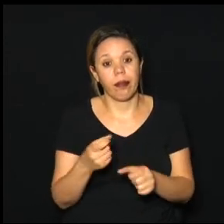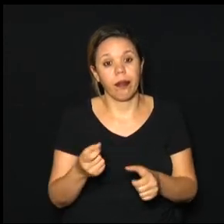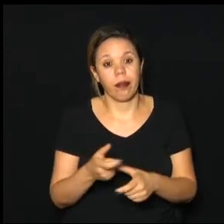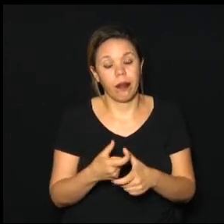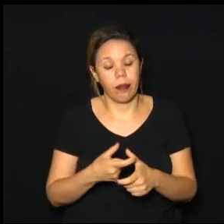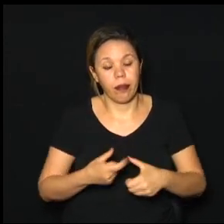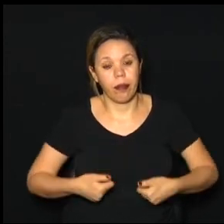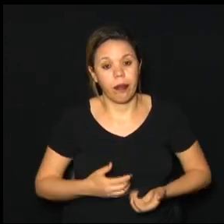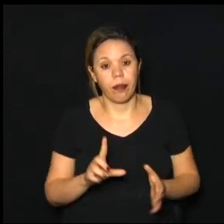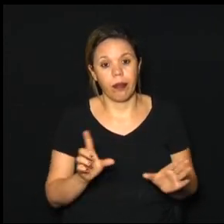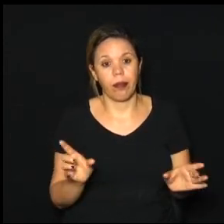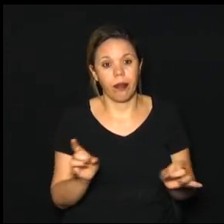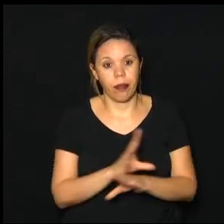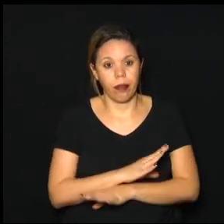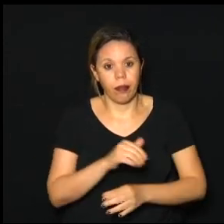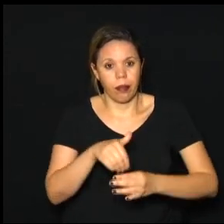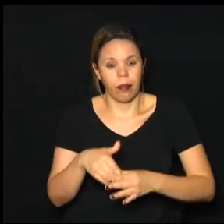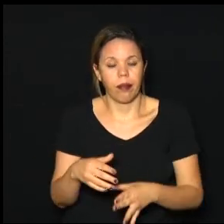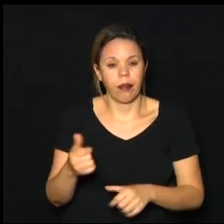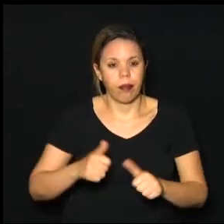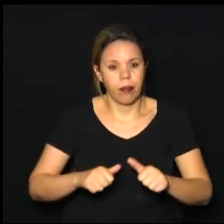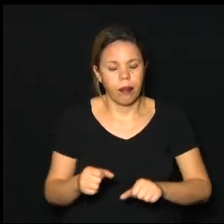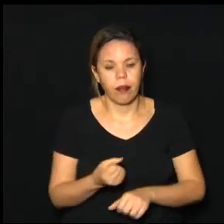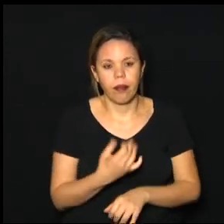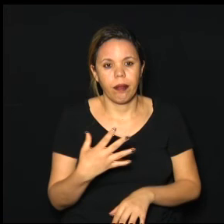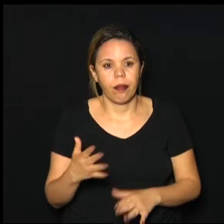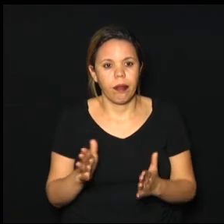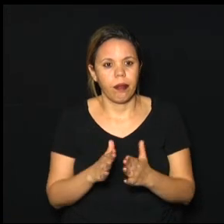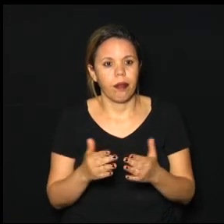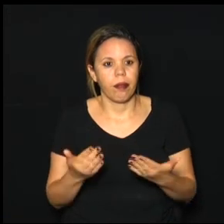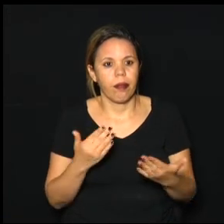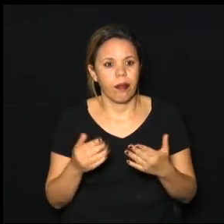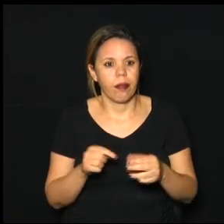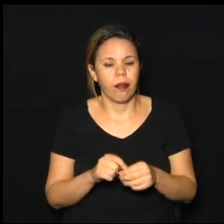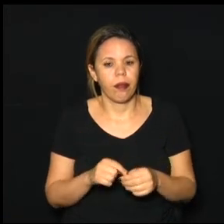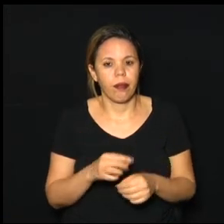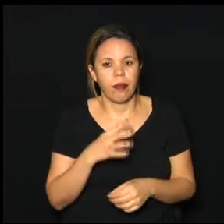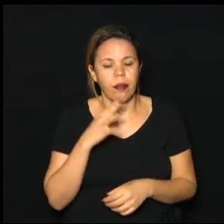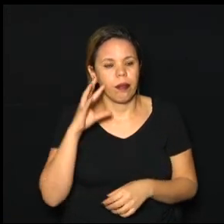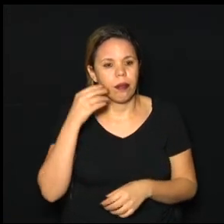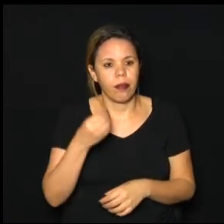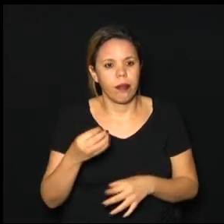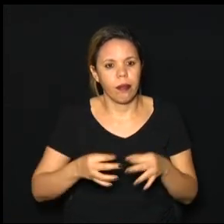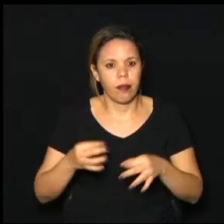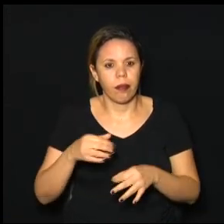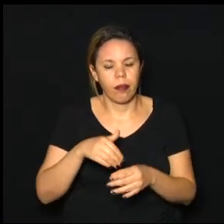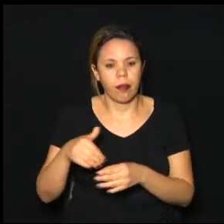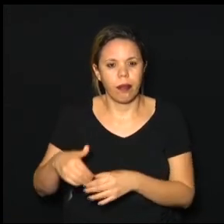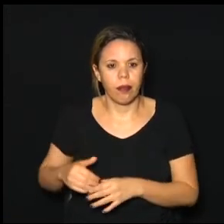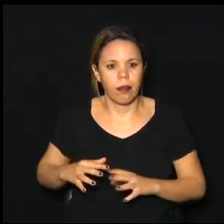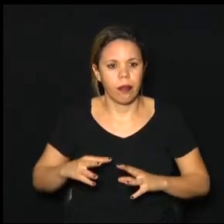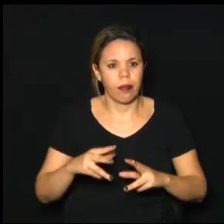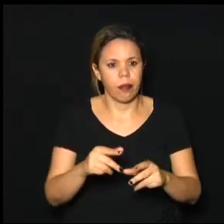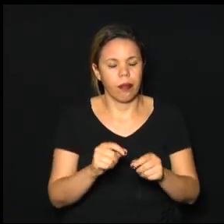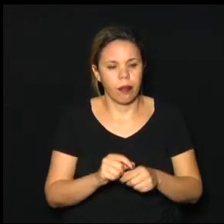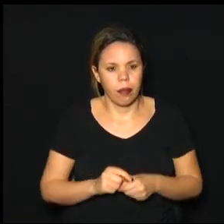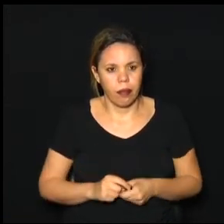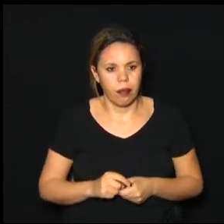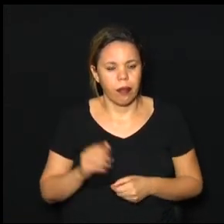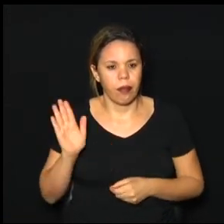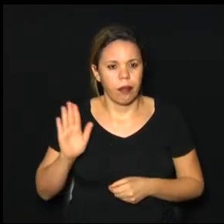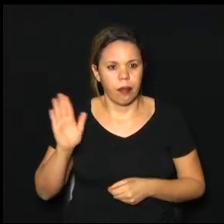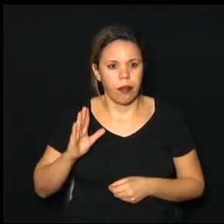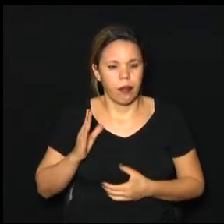fechadas as urnas, são feitas as prestações de contas, é dado conhecimento à Justiça Eleitoral de tudo aquilo que o